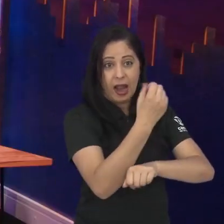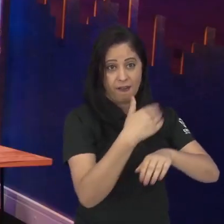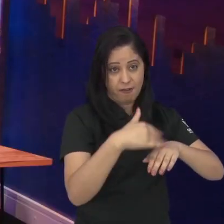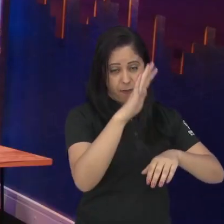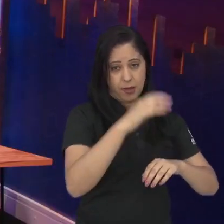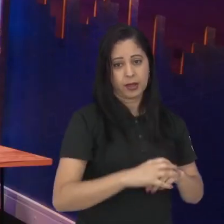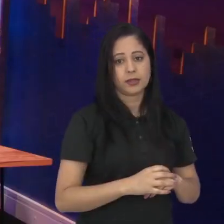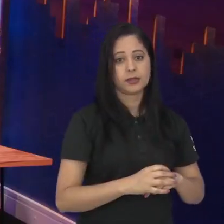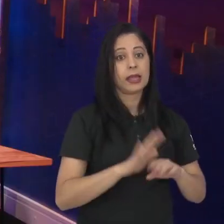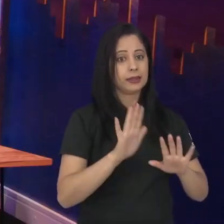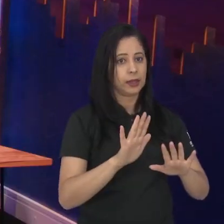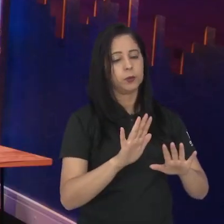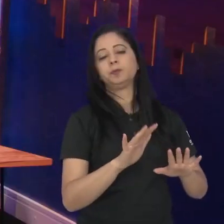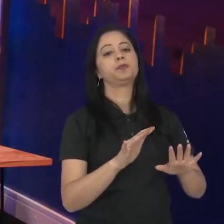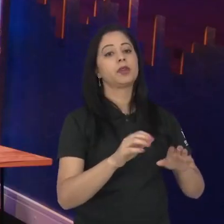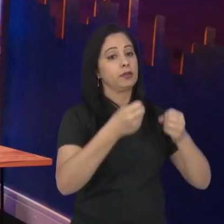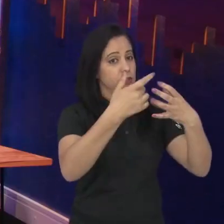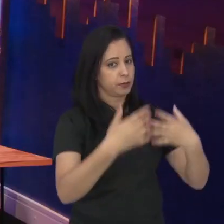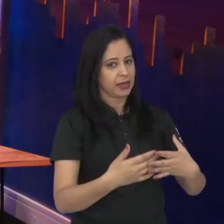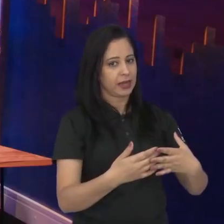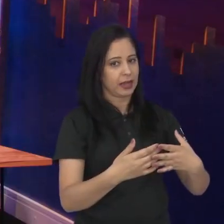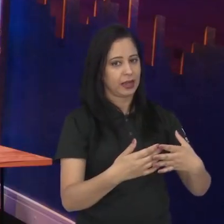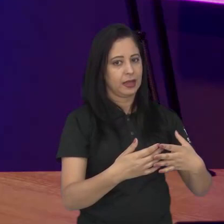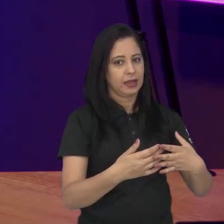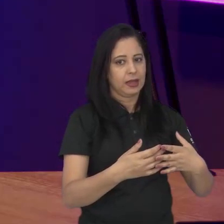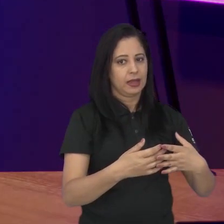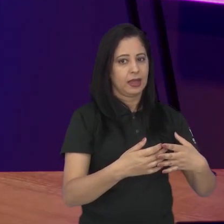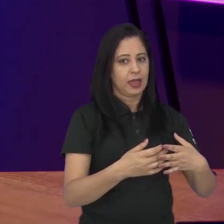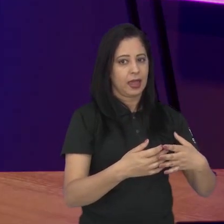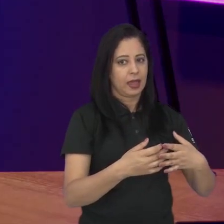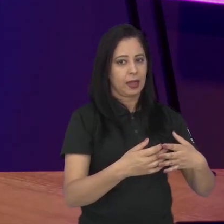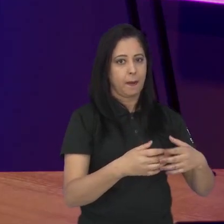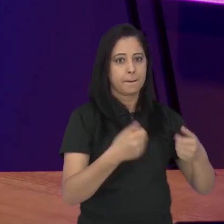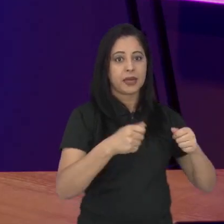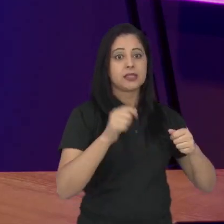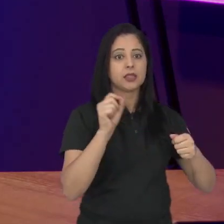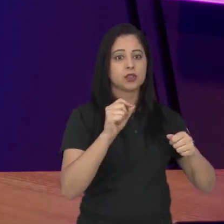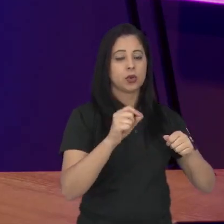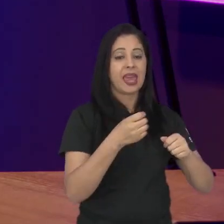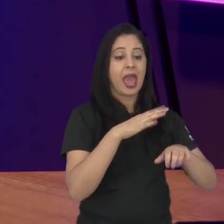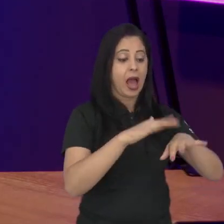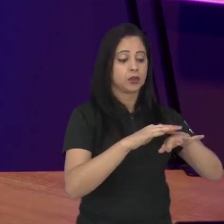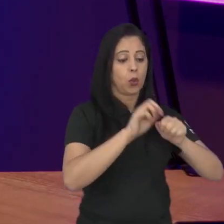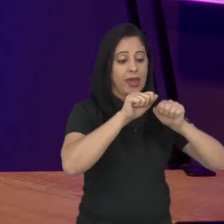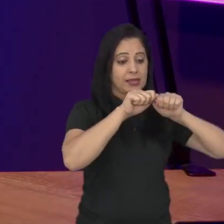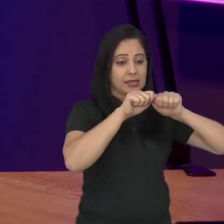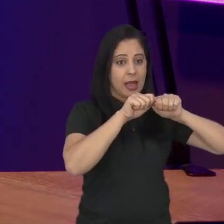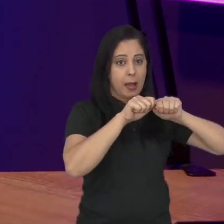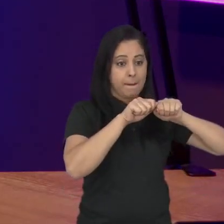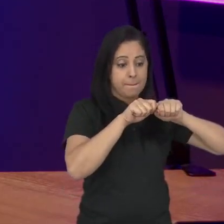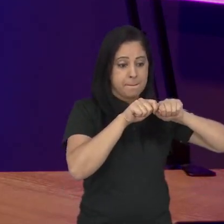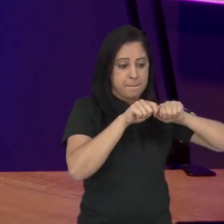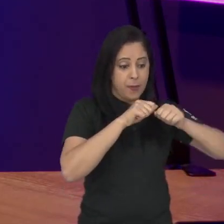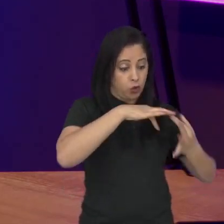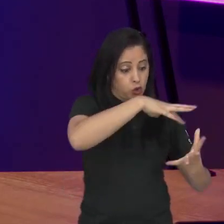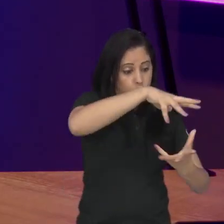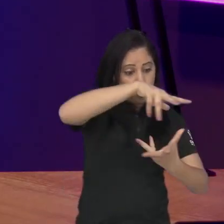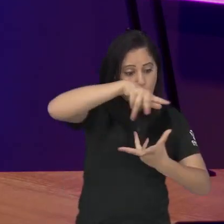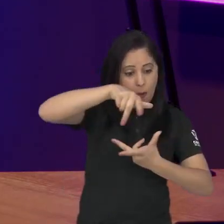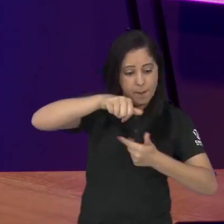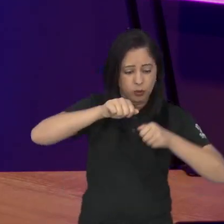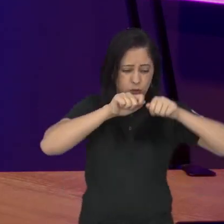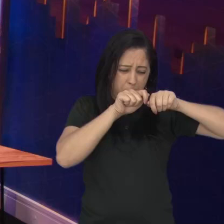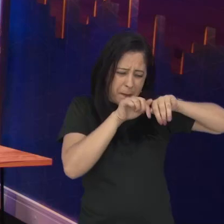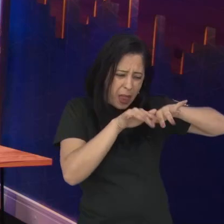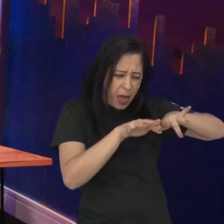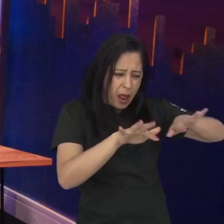que para ser uma pandemia, precisa ser então continental, intercontinental, na verdade. Precisa ser algo que vai então